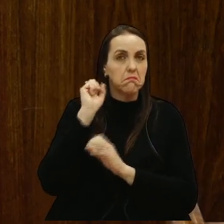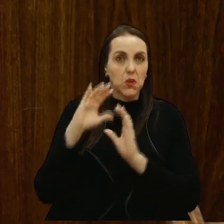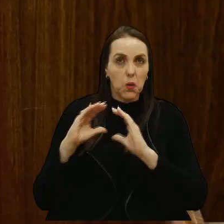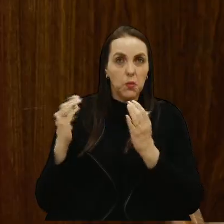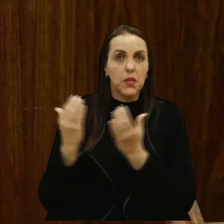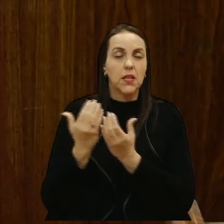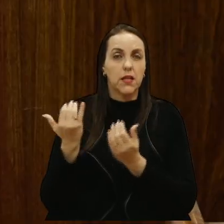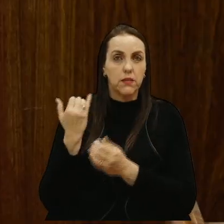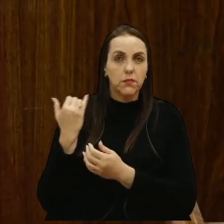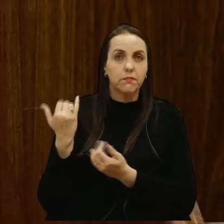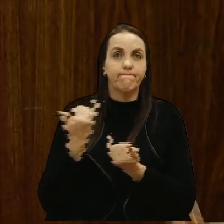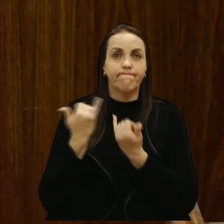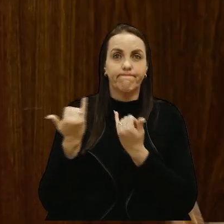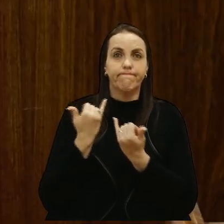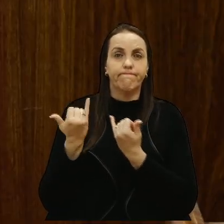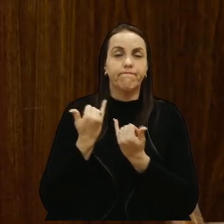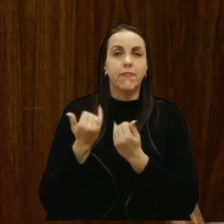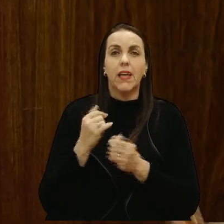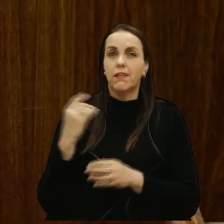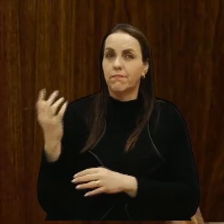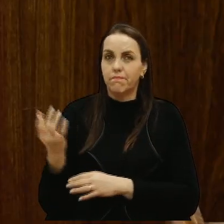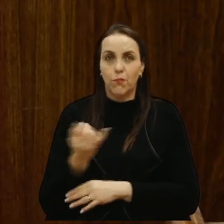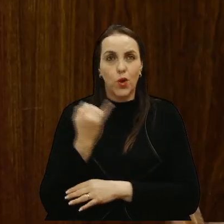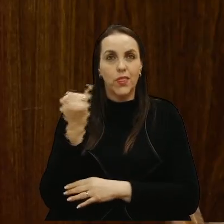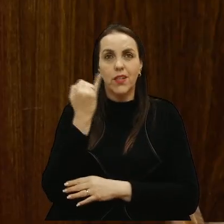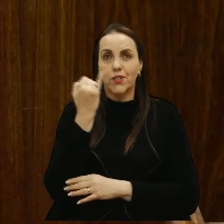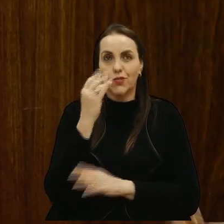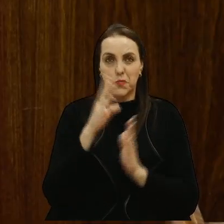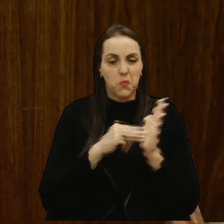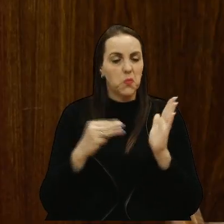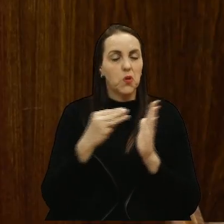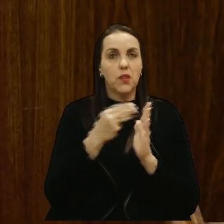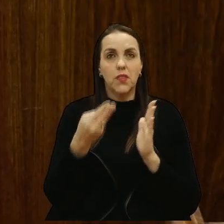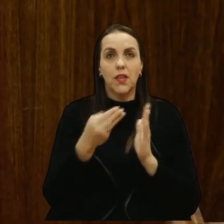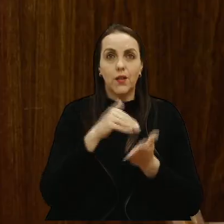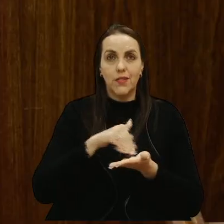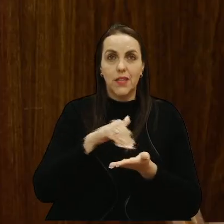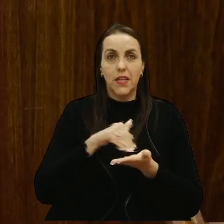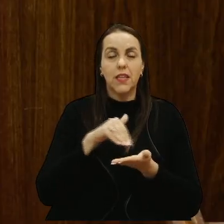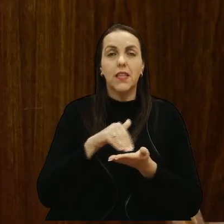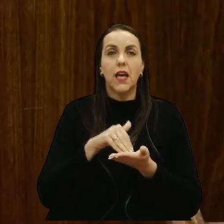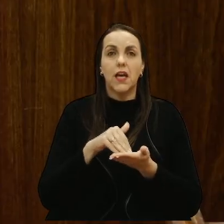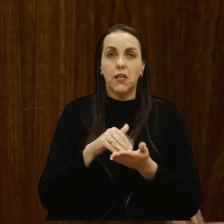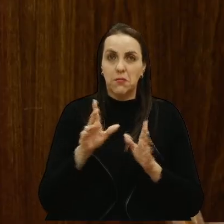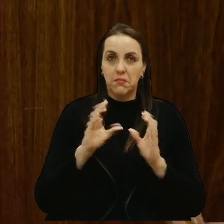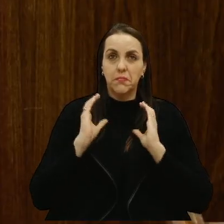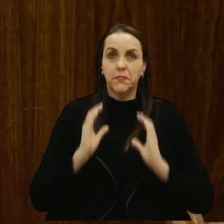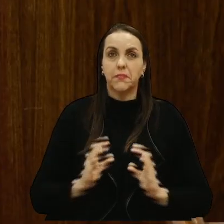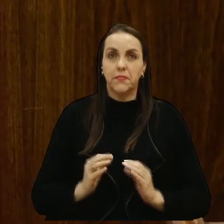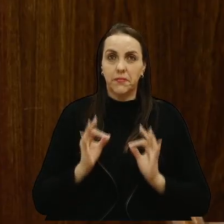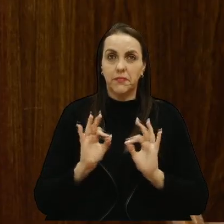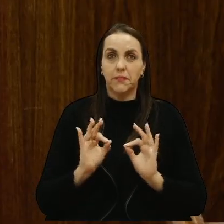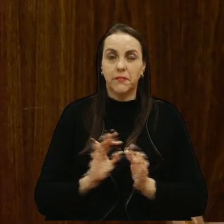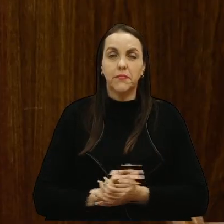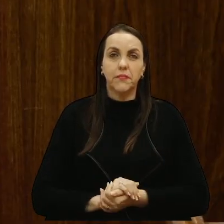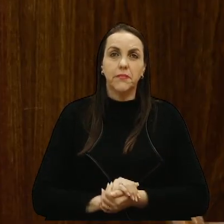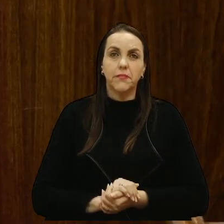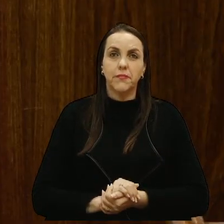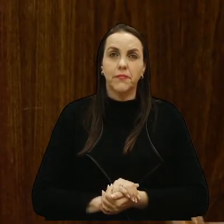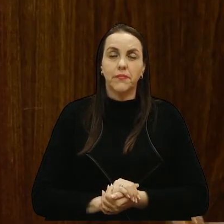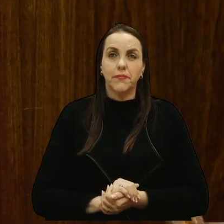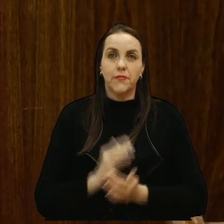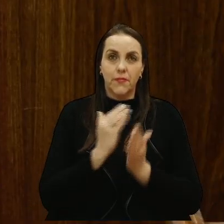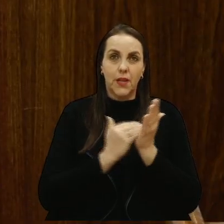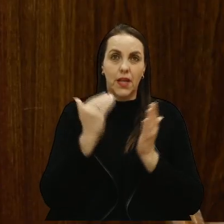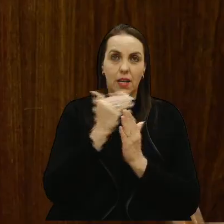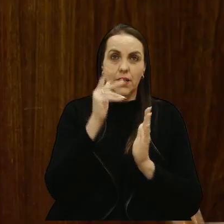foi exemplar de como um secretário deva se portar, né? E, além desse